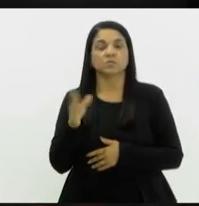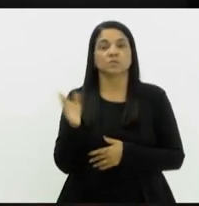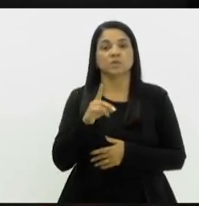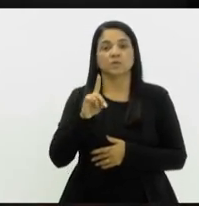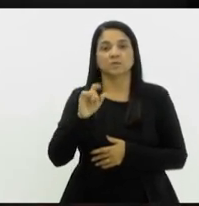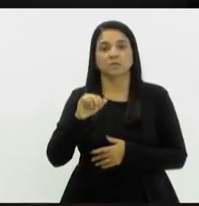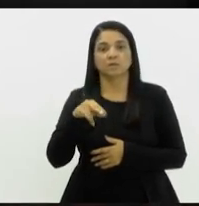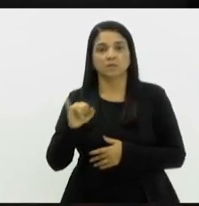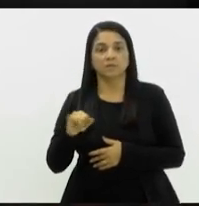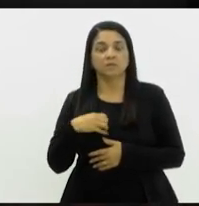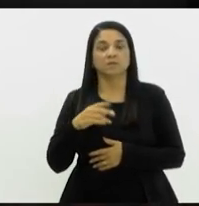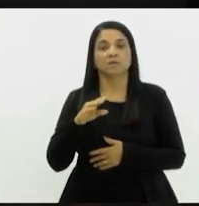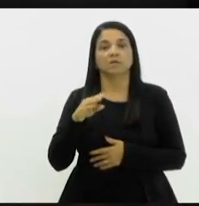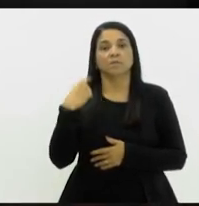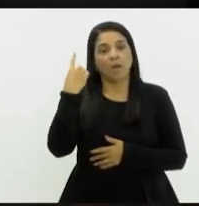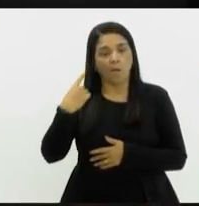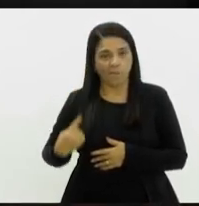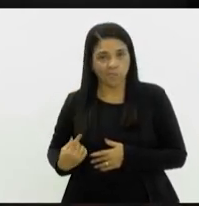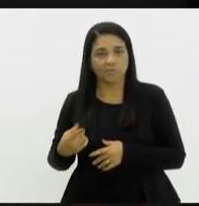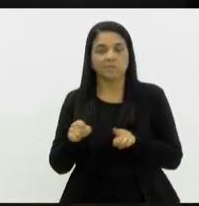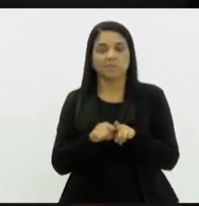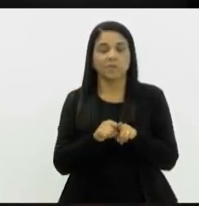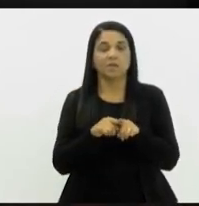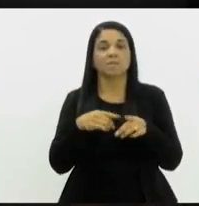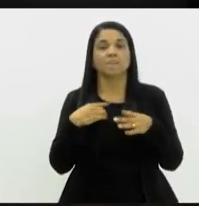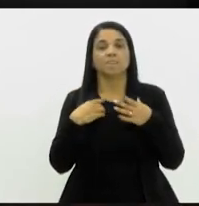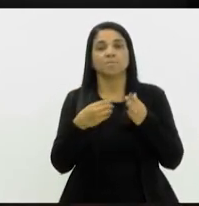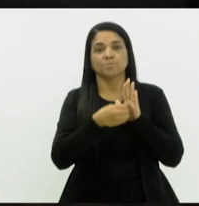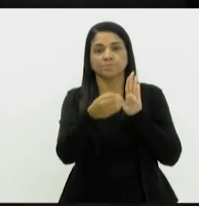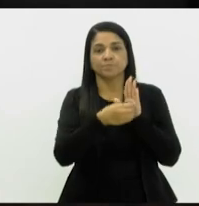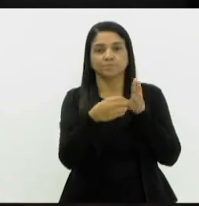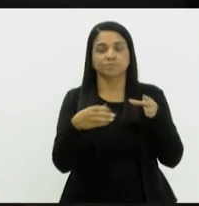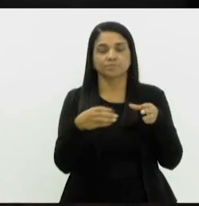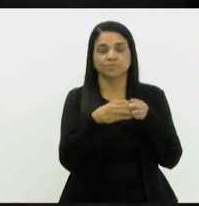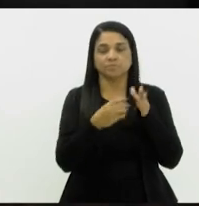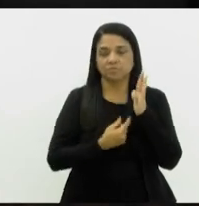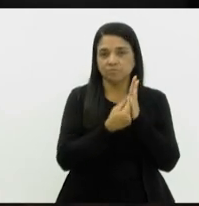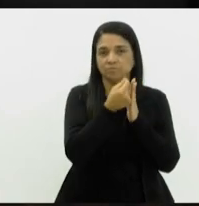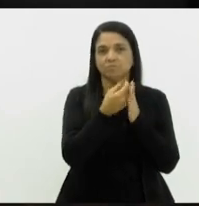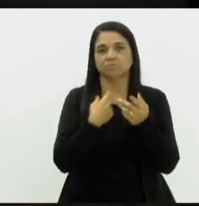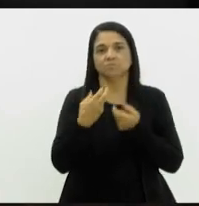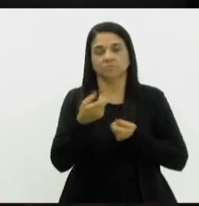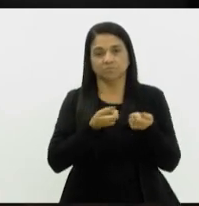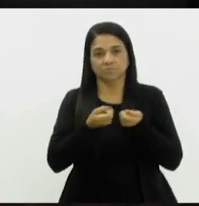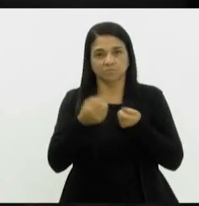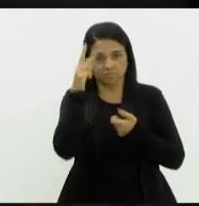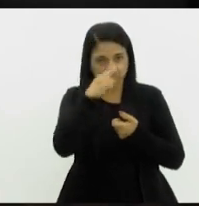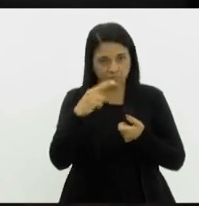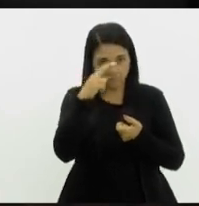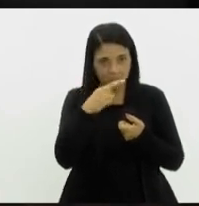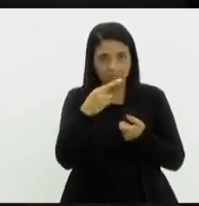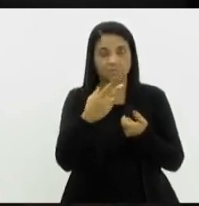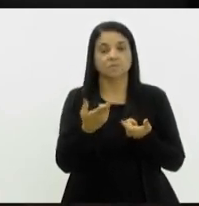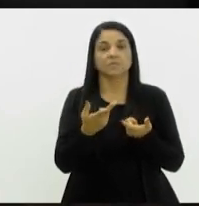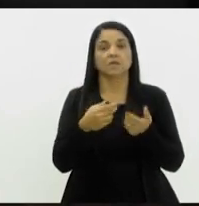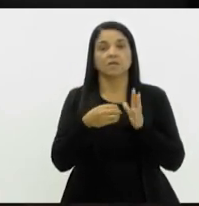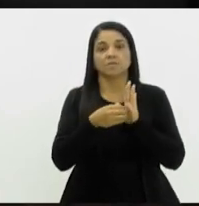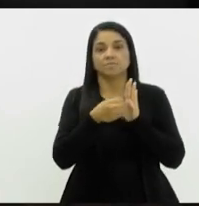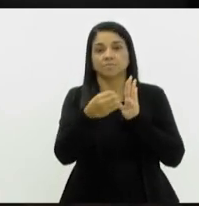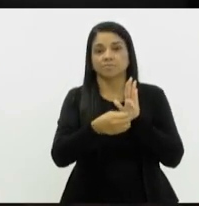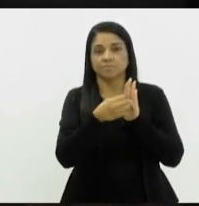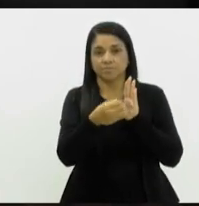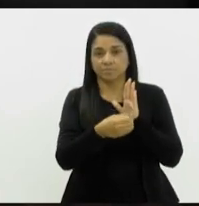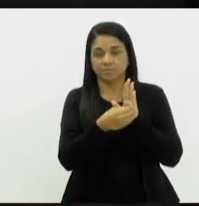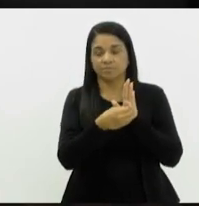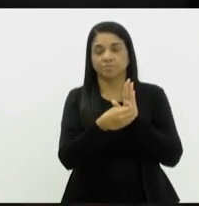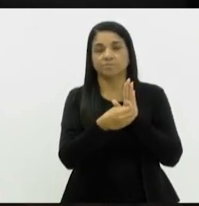Baldo. Pendentes parecer das comissões de Economia, Indústria e Comércio e Orçamento, Fiscalização Financeira e Controle. Para emitir